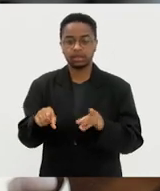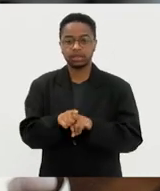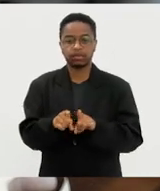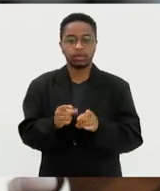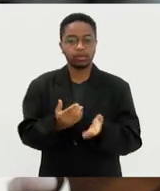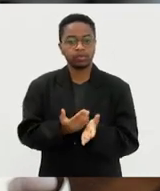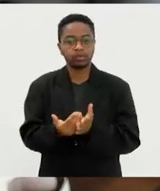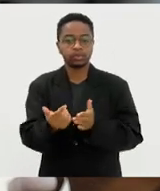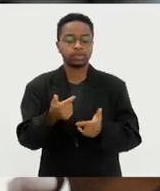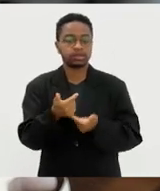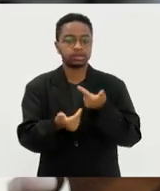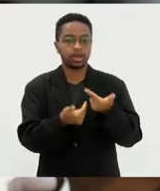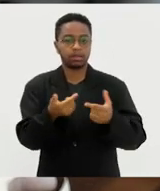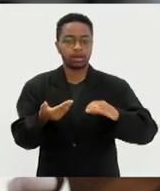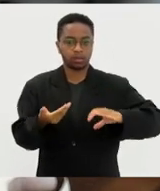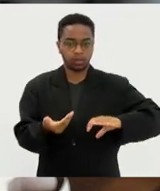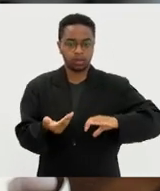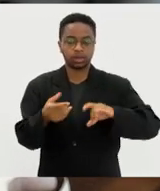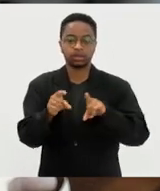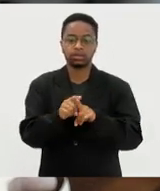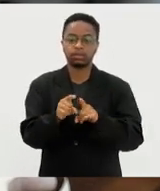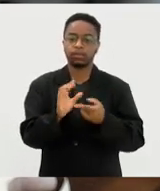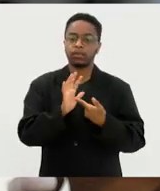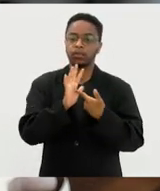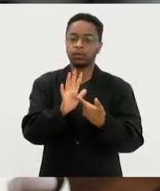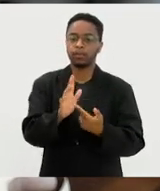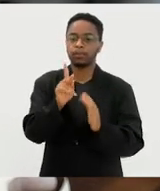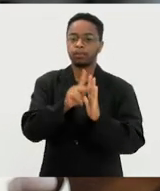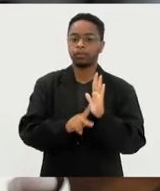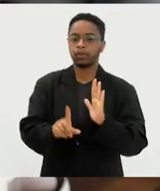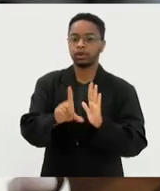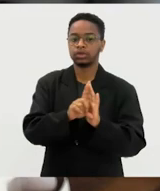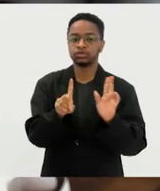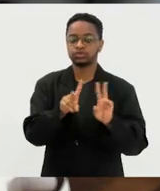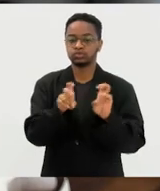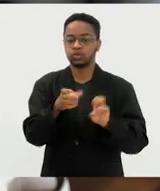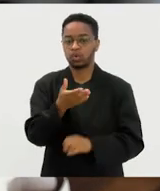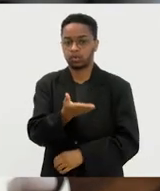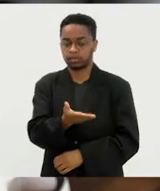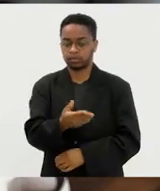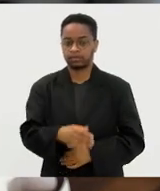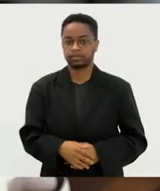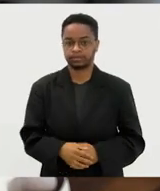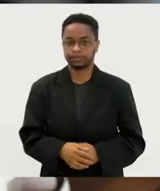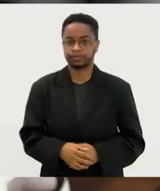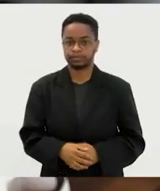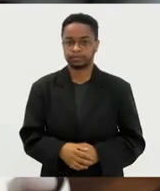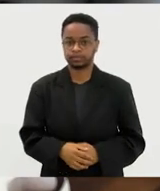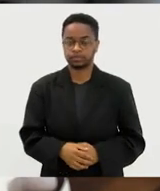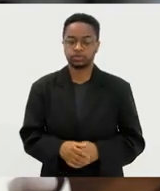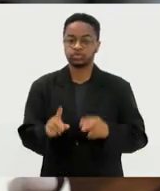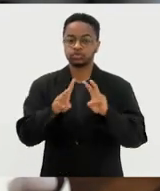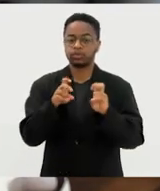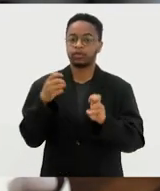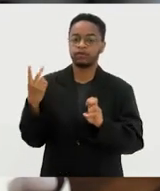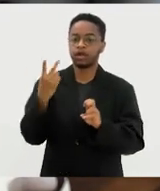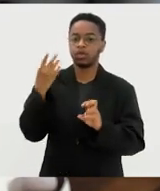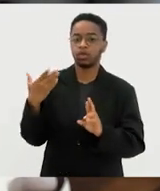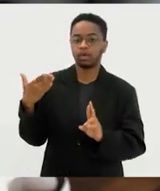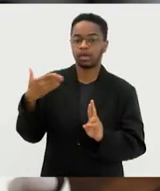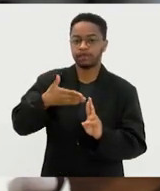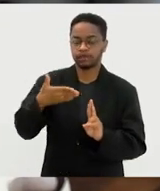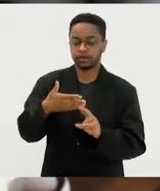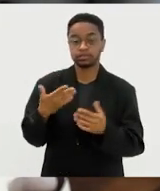no Congresso Nacional, ele apresentou um projeto de lei sobre esse tema do preço de referência. Eu só assinalando porque